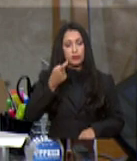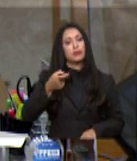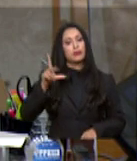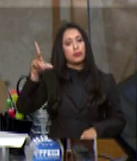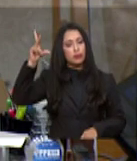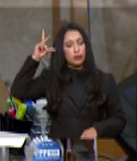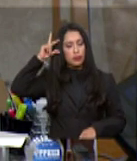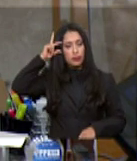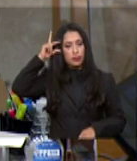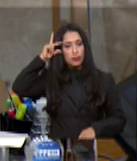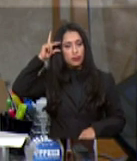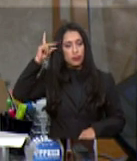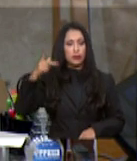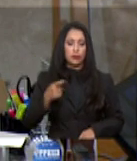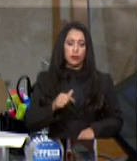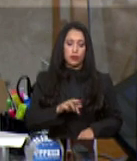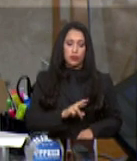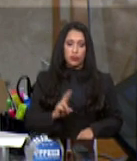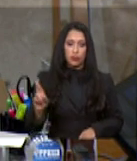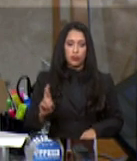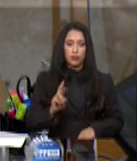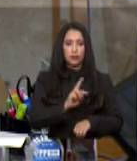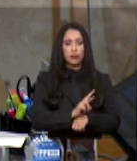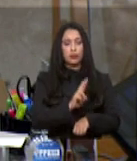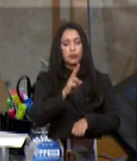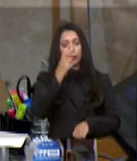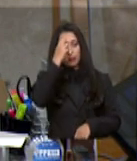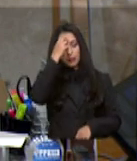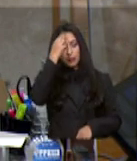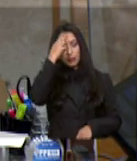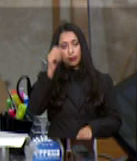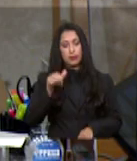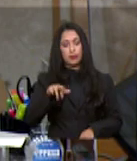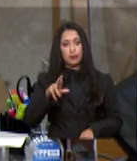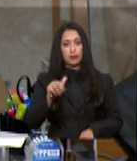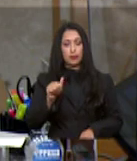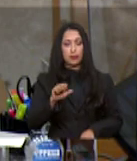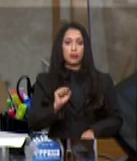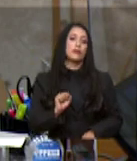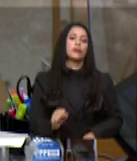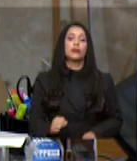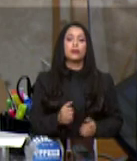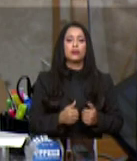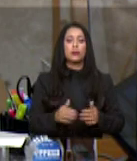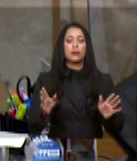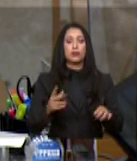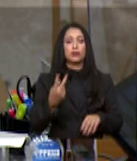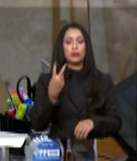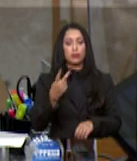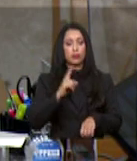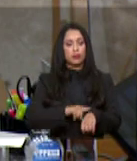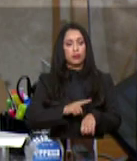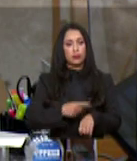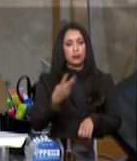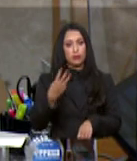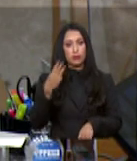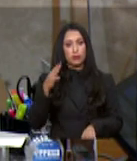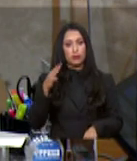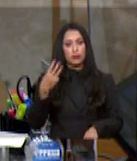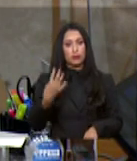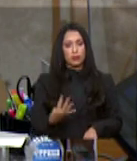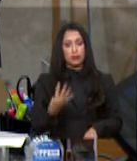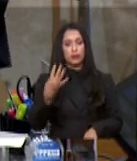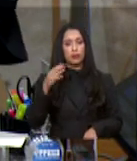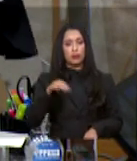Mendonça. Procurador-Geral da República, Dr. Antônio Augusto Brandão de Aras. Abriu-se a sessão às 14 horas e 34 minutos.